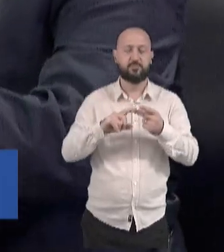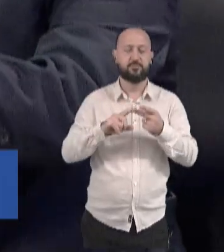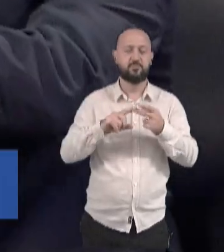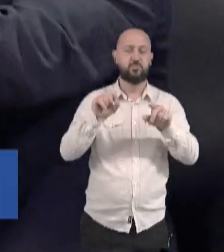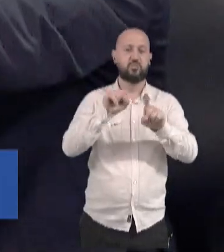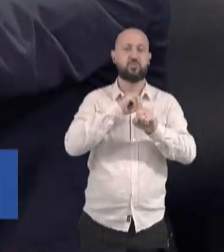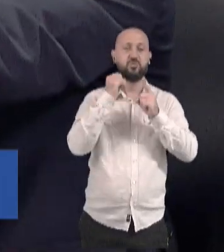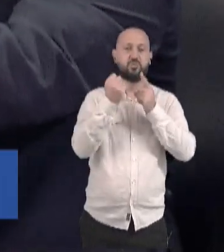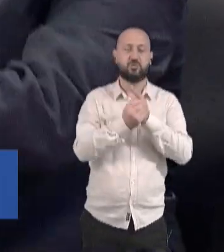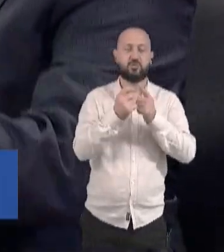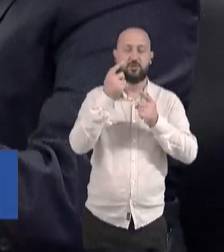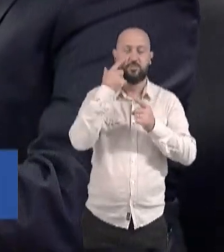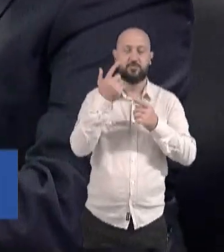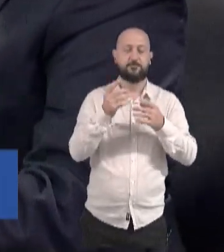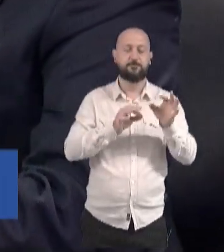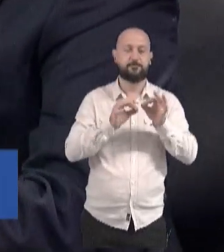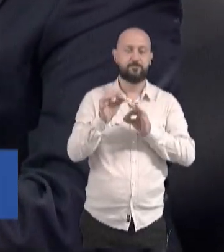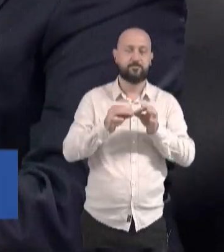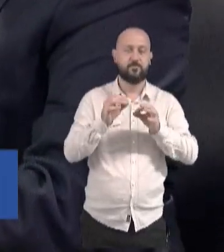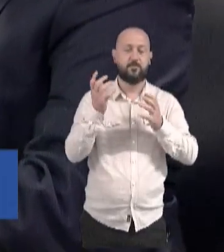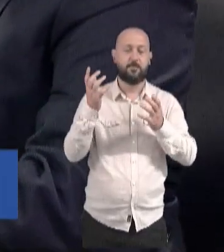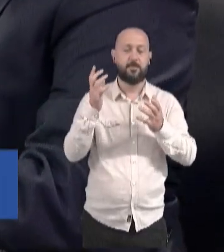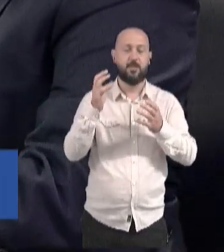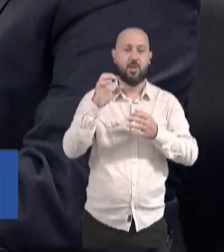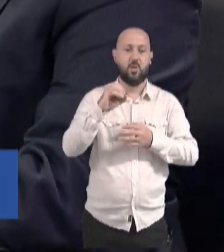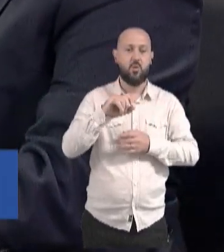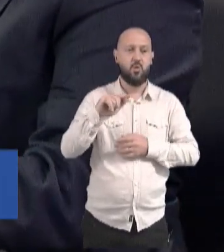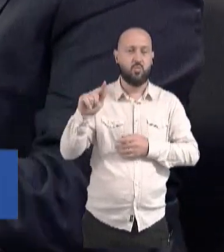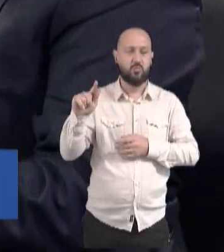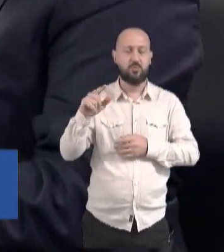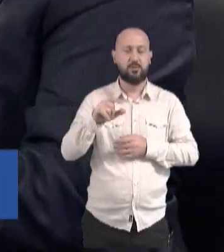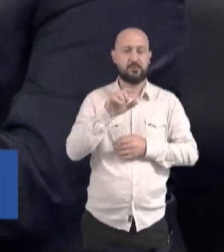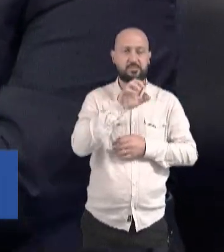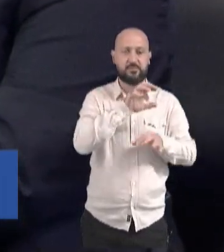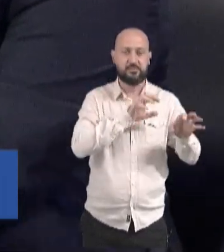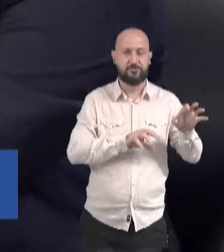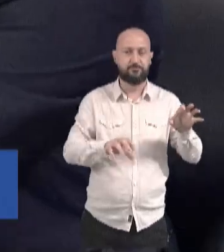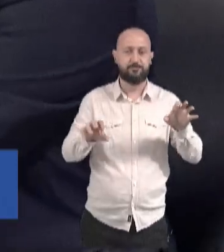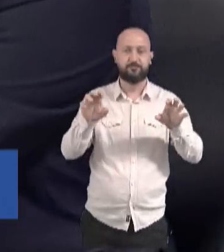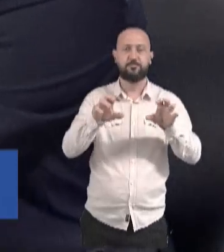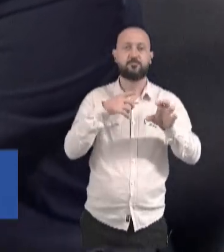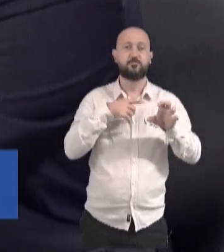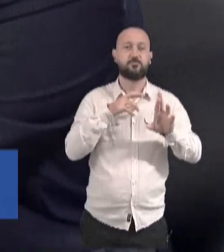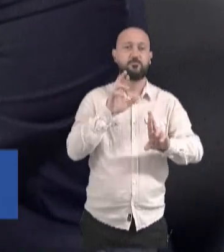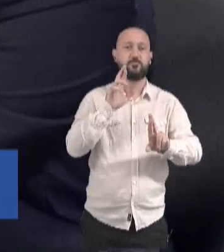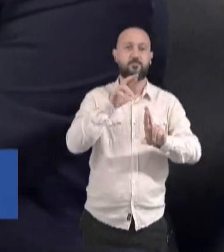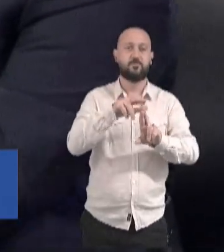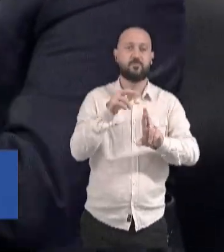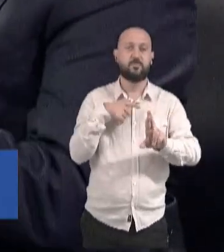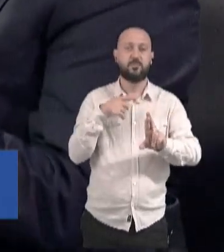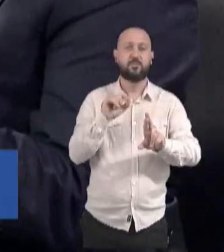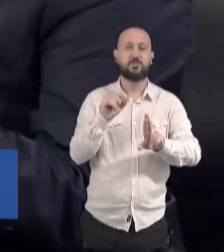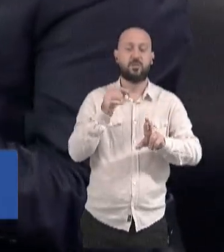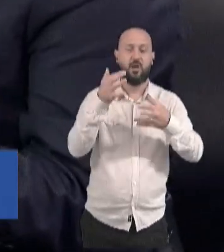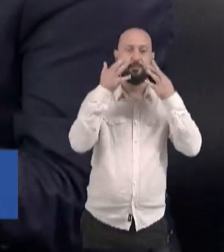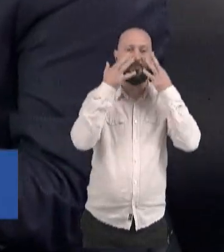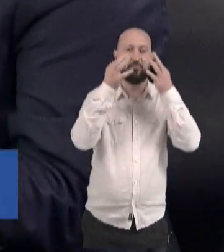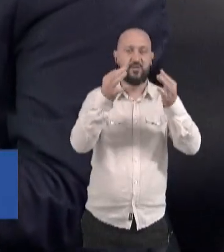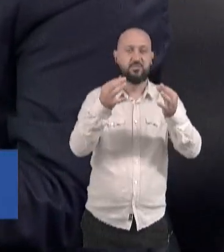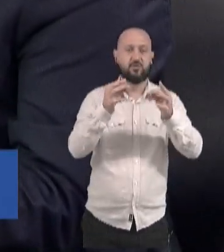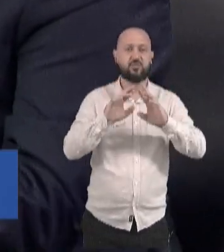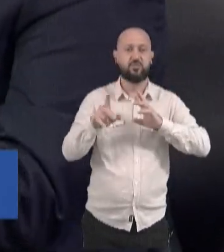A sociedade organizada, ONGs, cada setor desse, cada representatividade tem uma